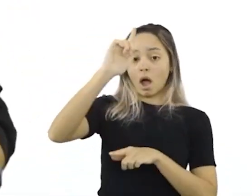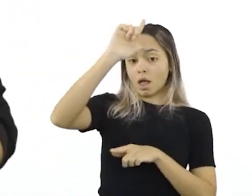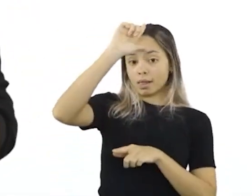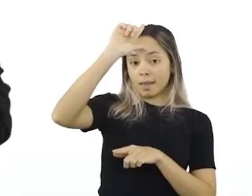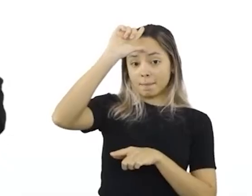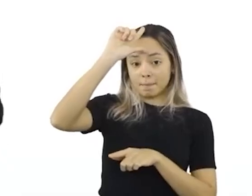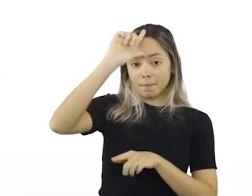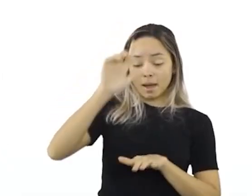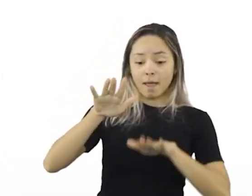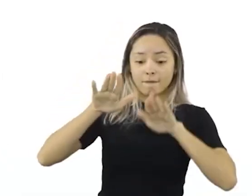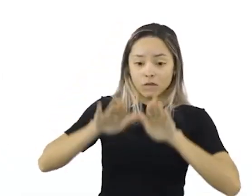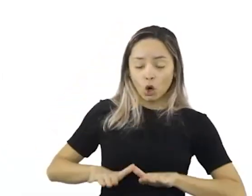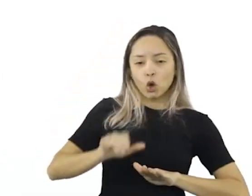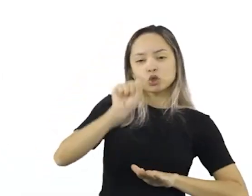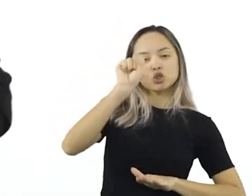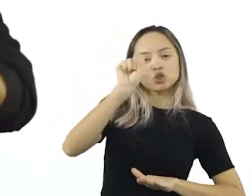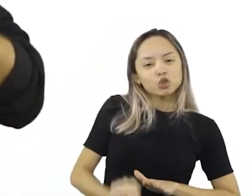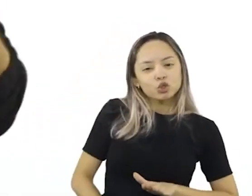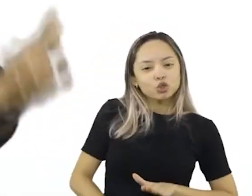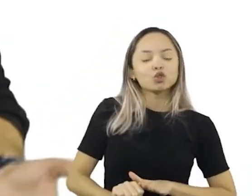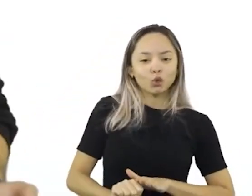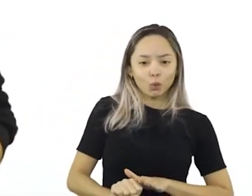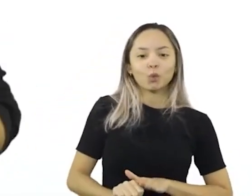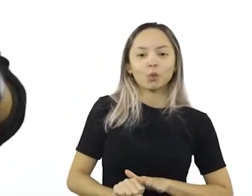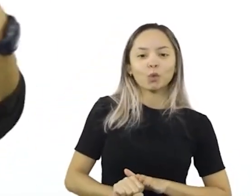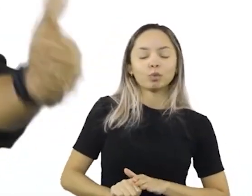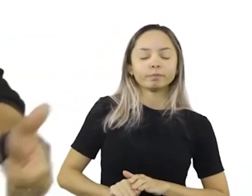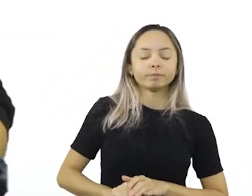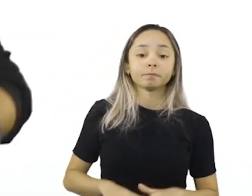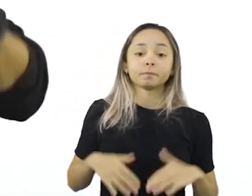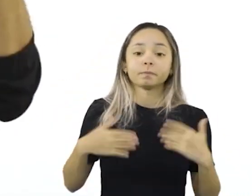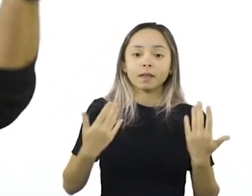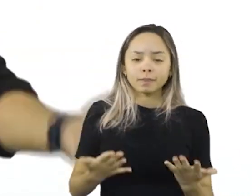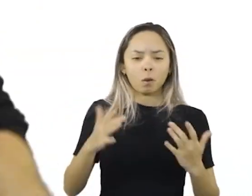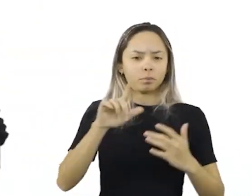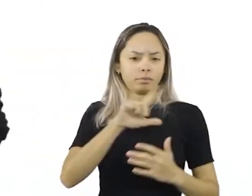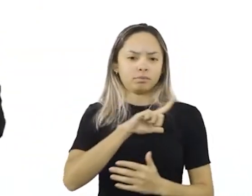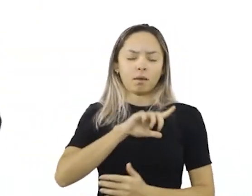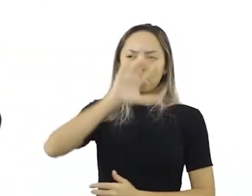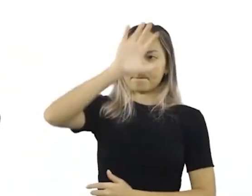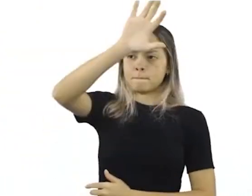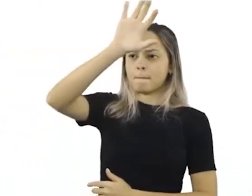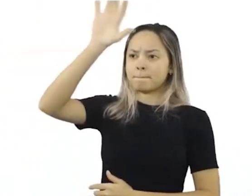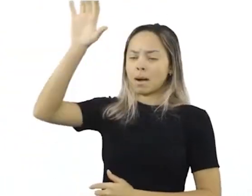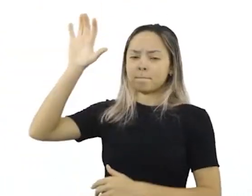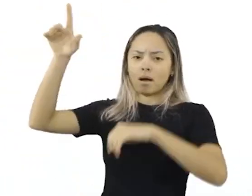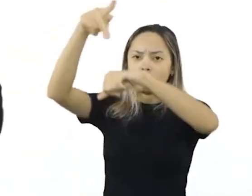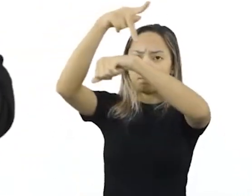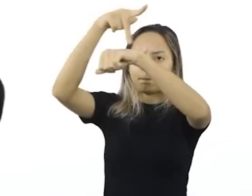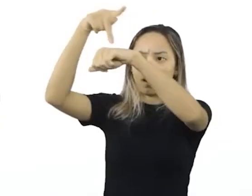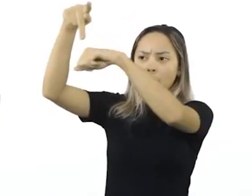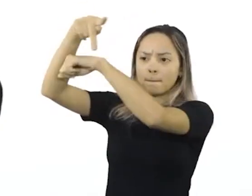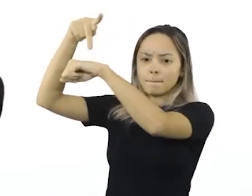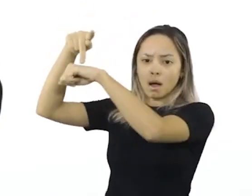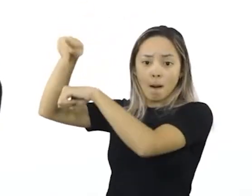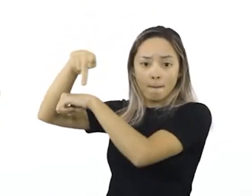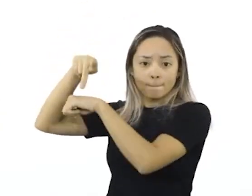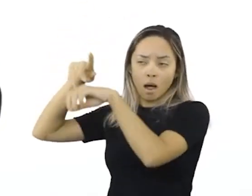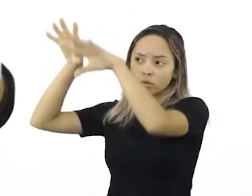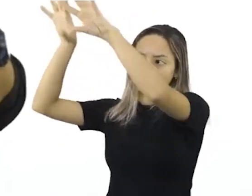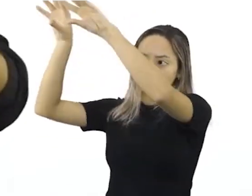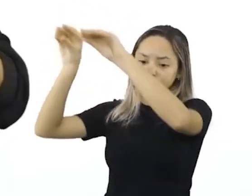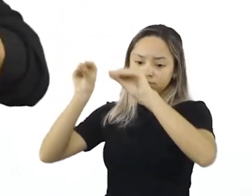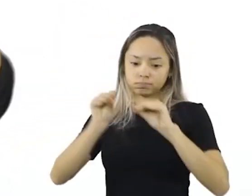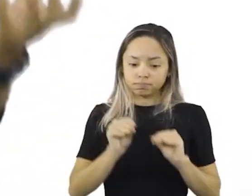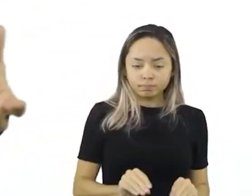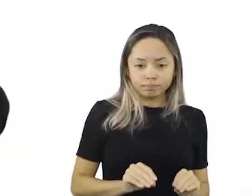para Santa Catarina, para o Rio Grande do Sul, em menor quantidade, espanhóis, suíços, foram importantes